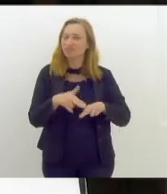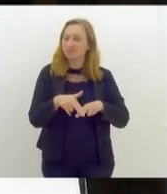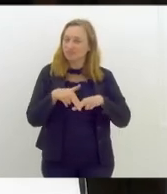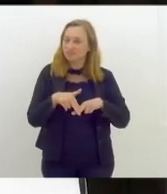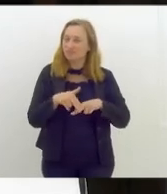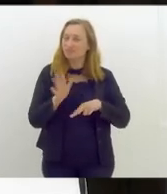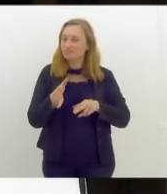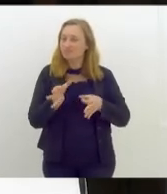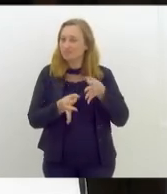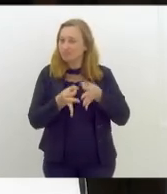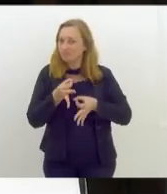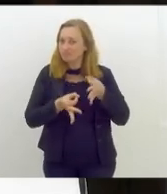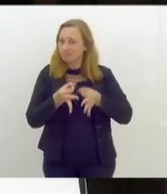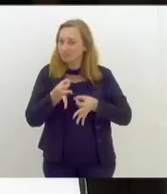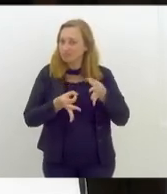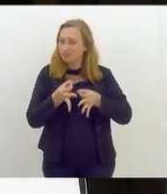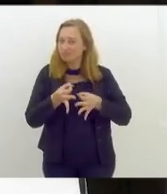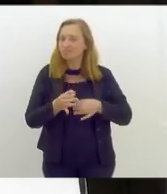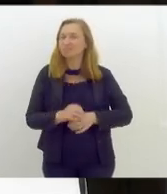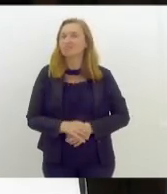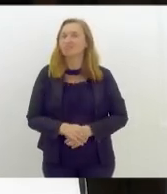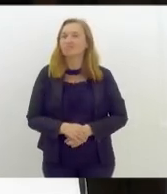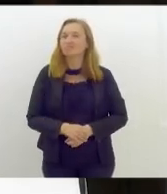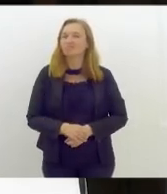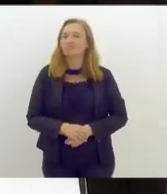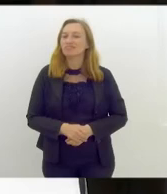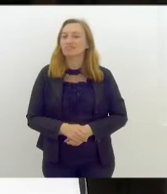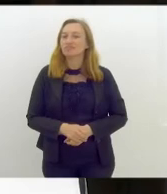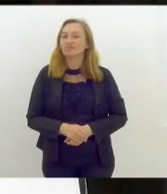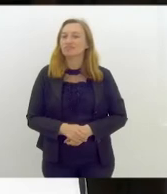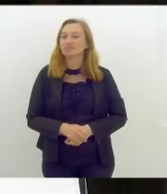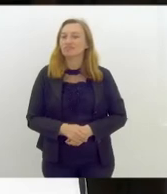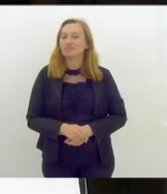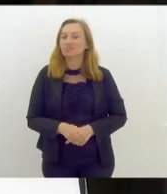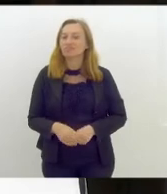são justas, todas as boas causas, e que você